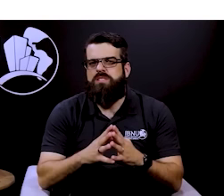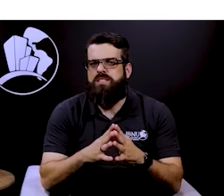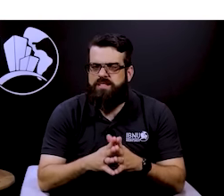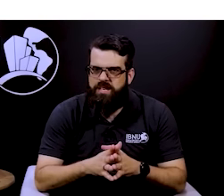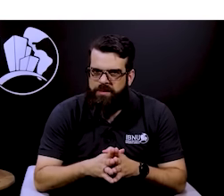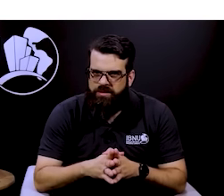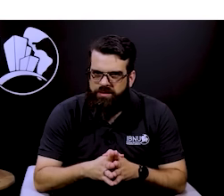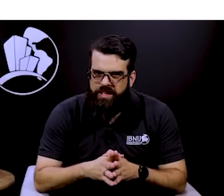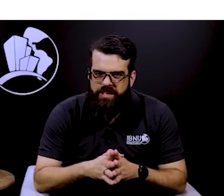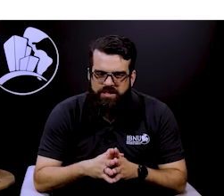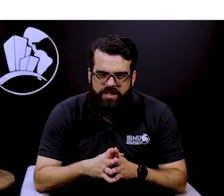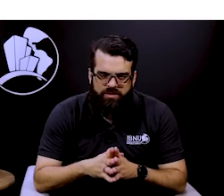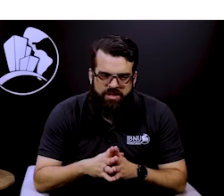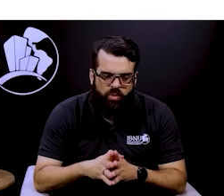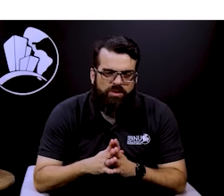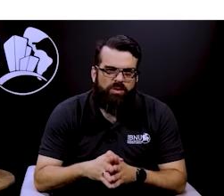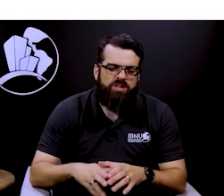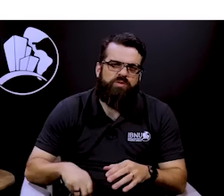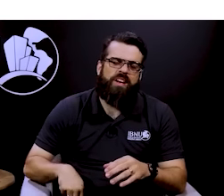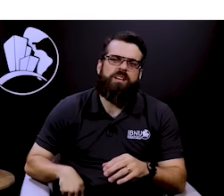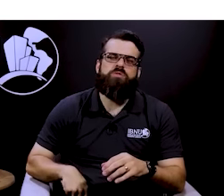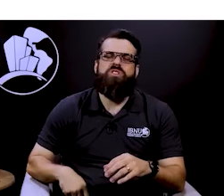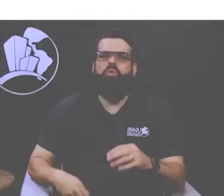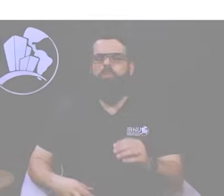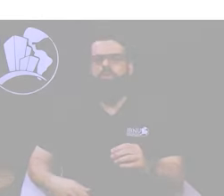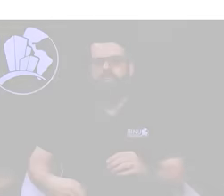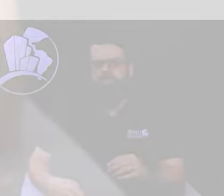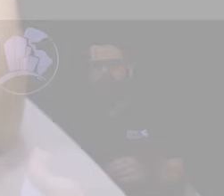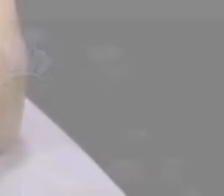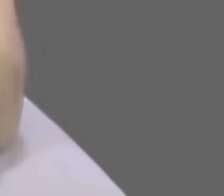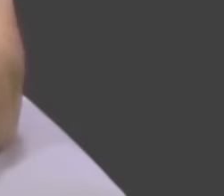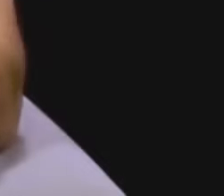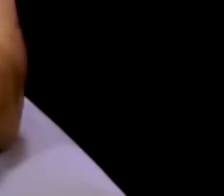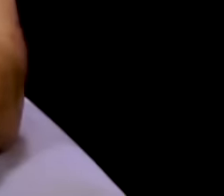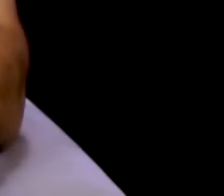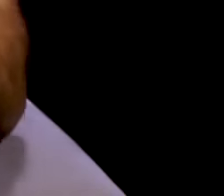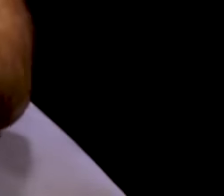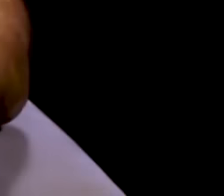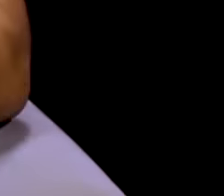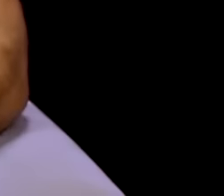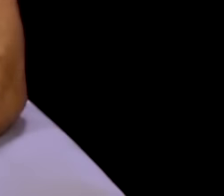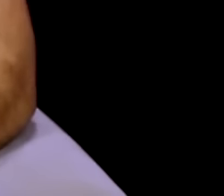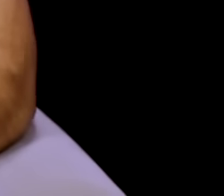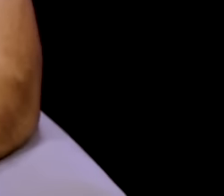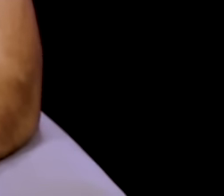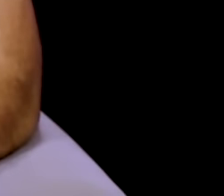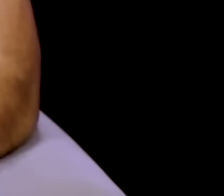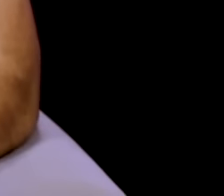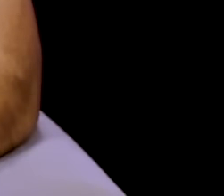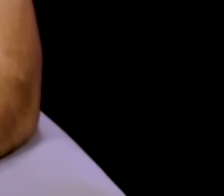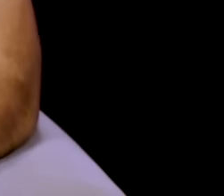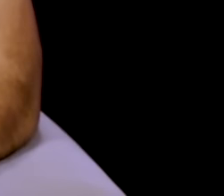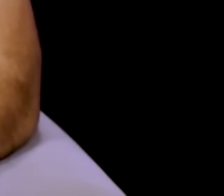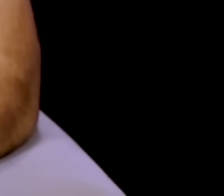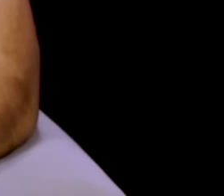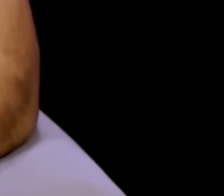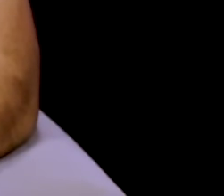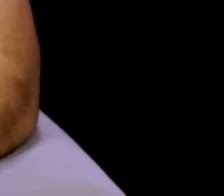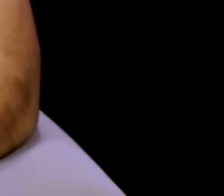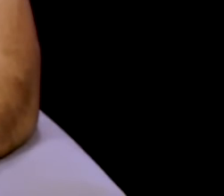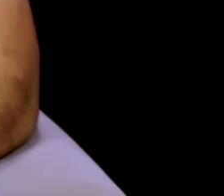ao distanciamento de Deus. Então, quando nós falamos de comunhão, nós estamos falando disso aqui. Nós estamos falando